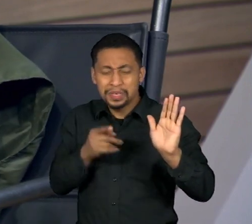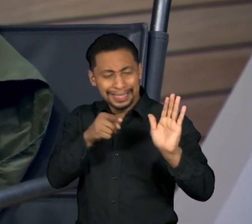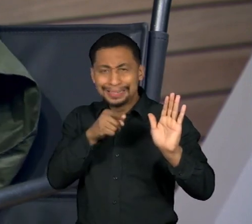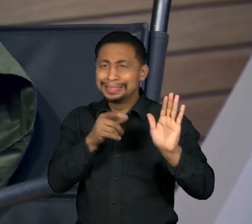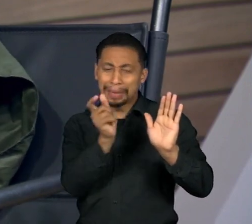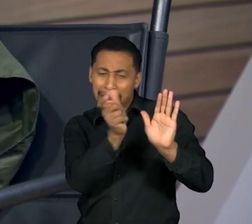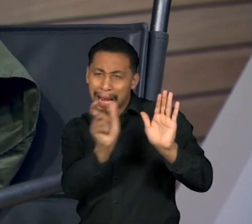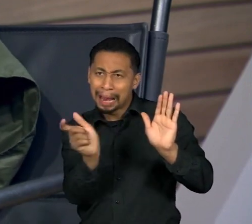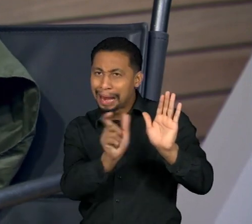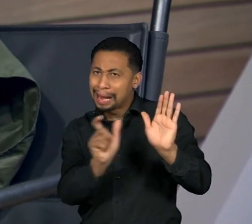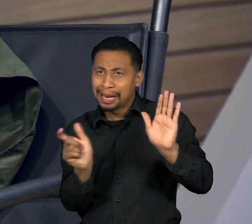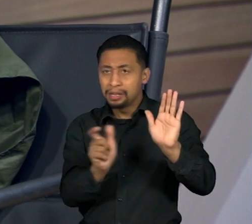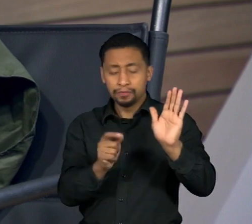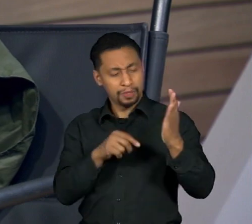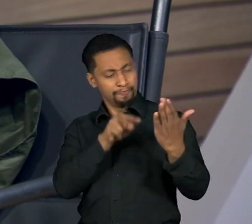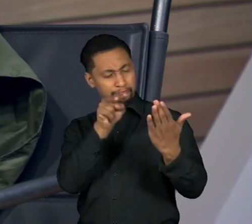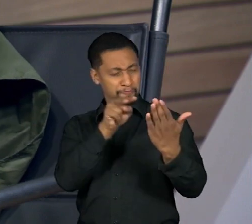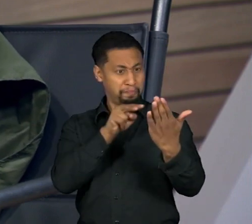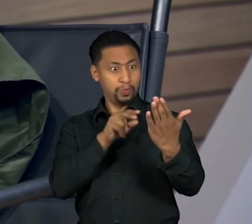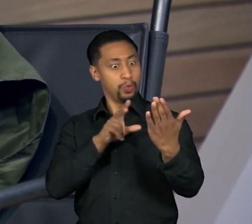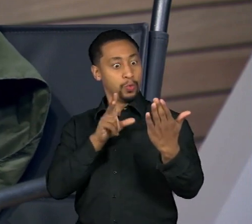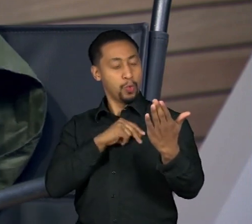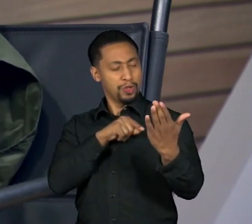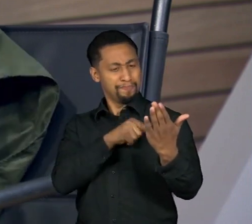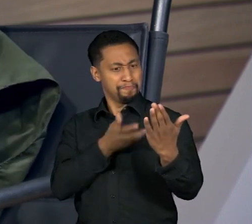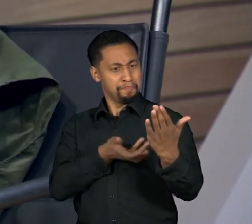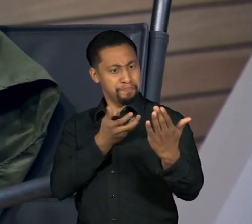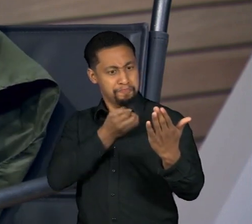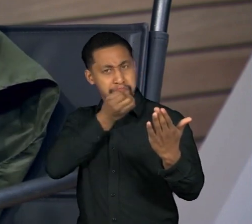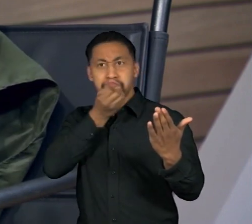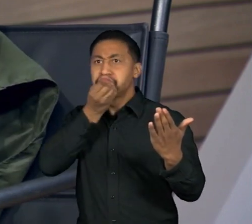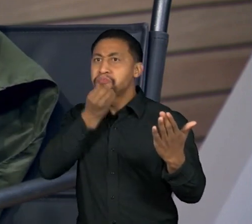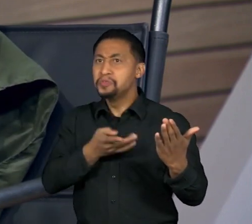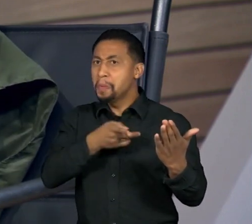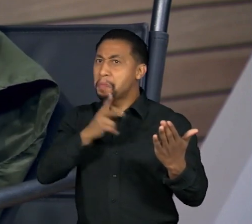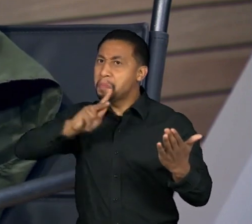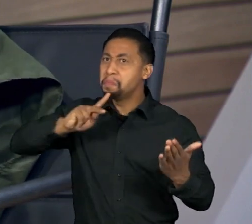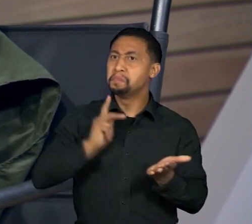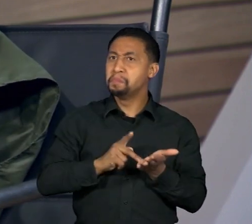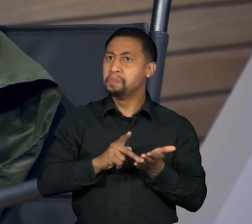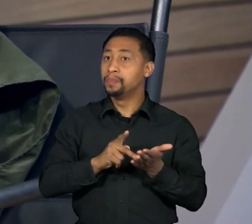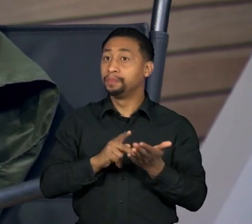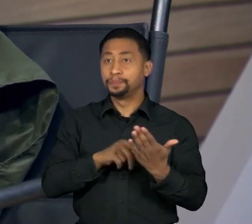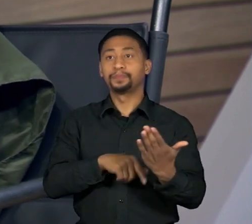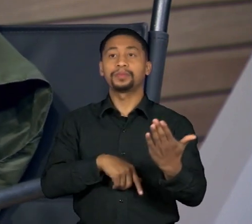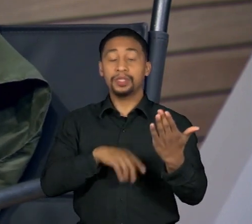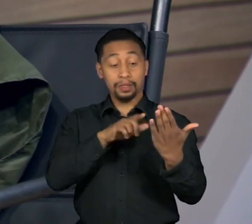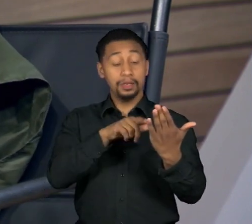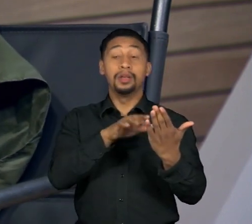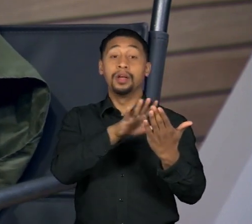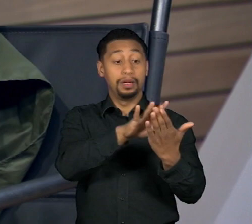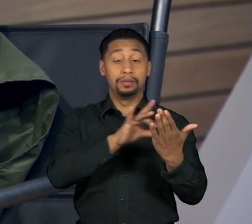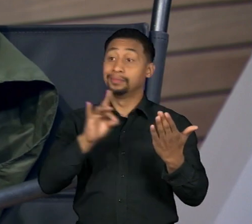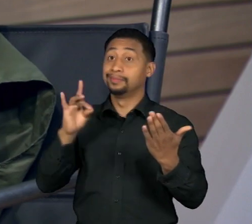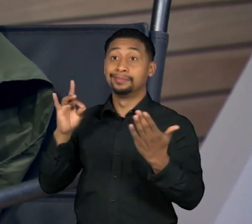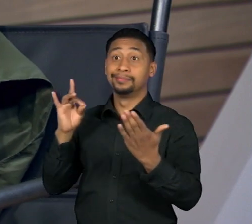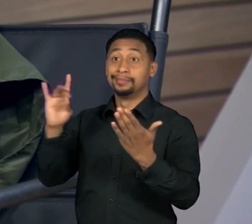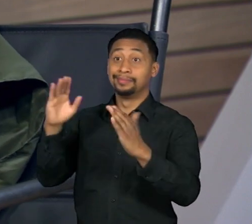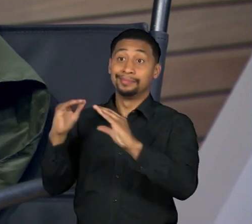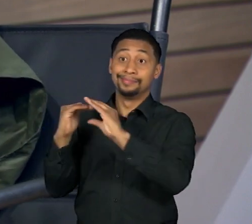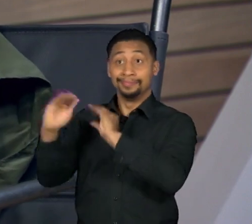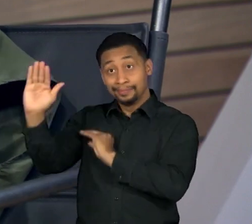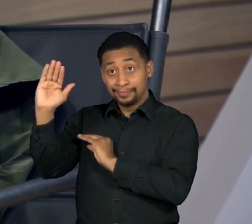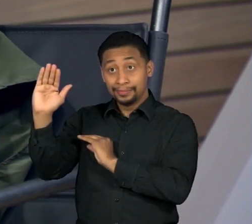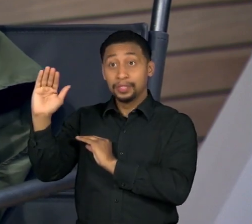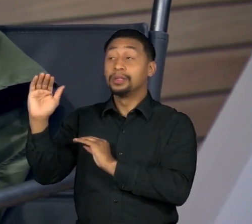Então, passa uma situação, uma impressão de crível, de que aquilo de fato é verdade. Aí, quando você repassa aquilo, você está